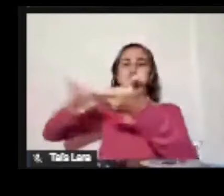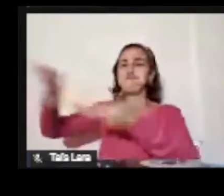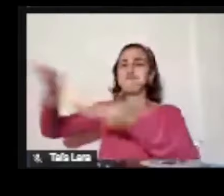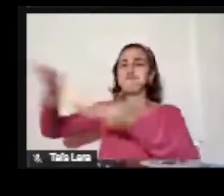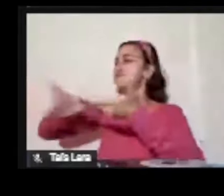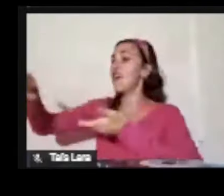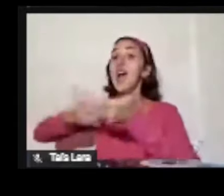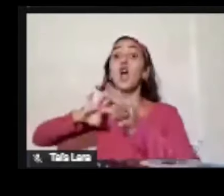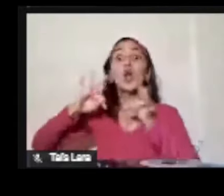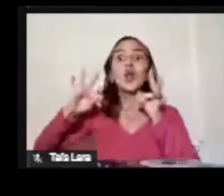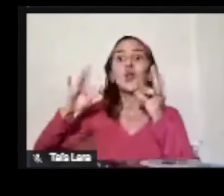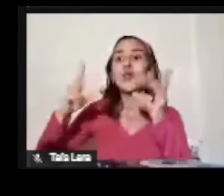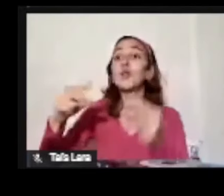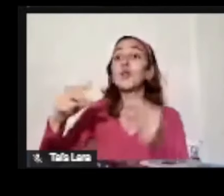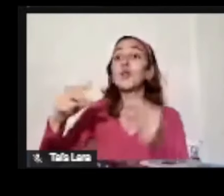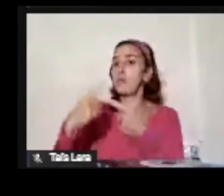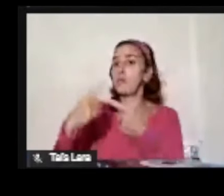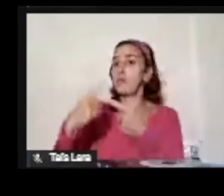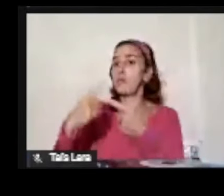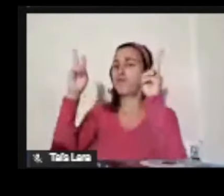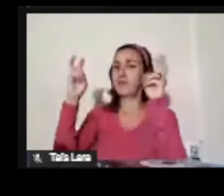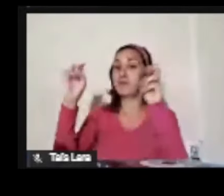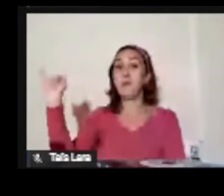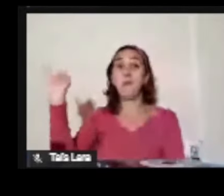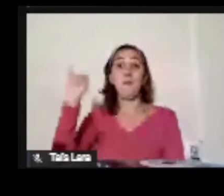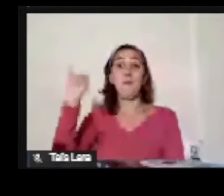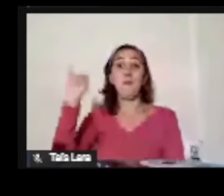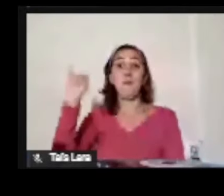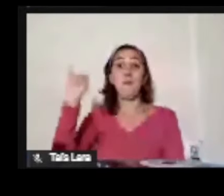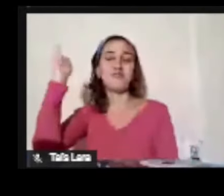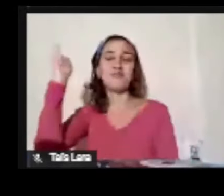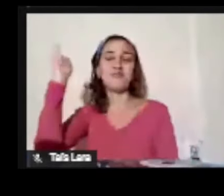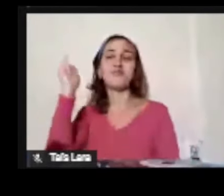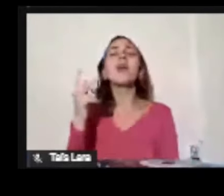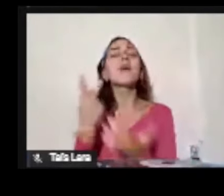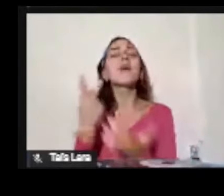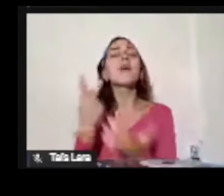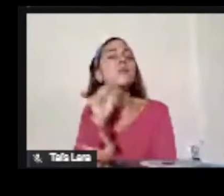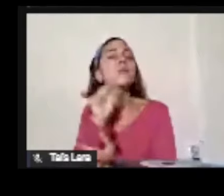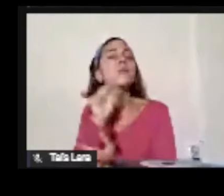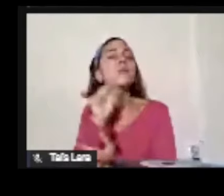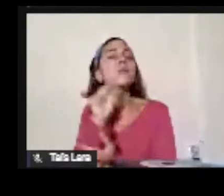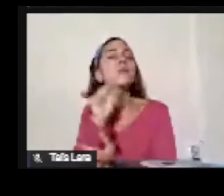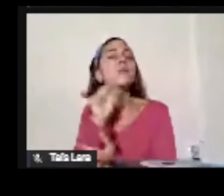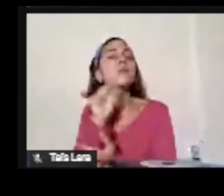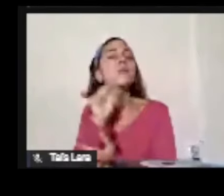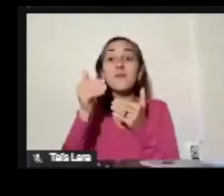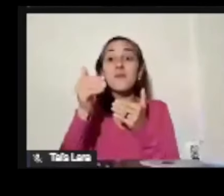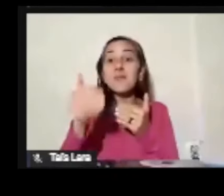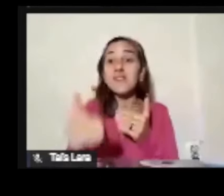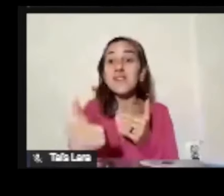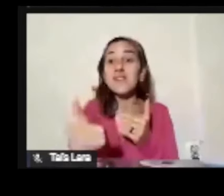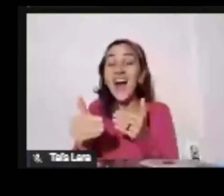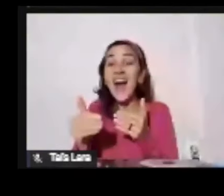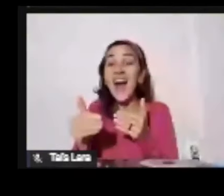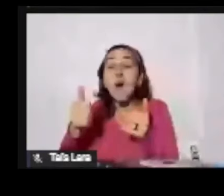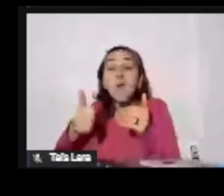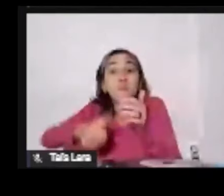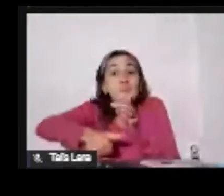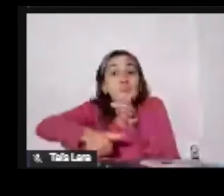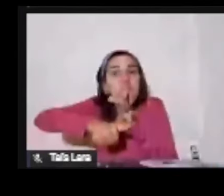que vai rolar? Bom, vamos começar aqui com o lançamento de um livro muito chuchuzinho. Vamos